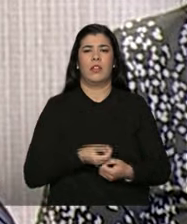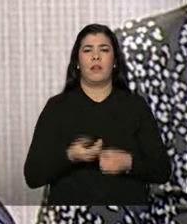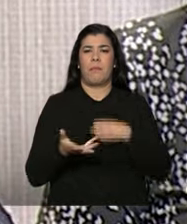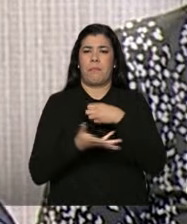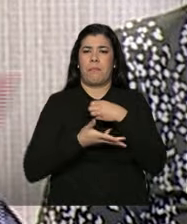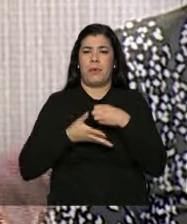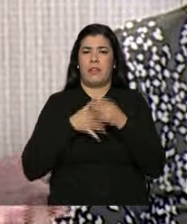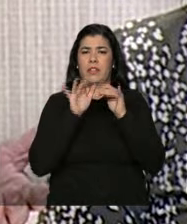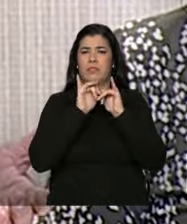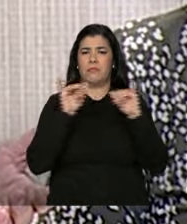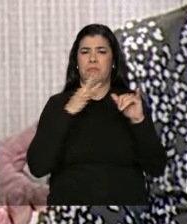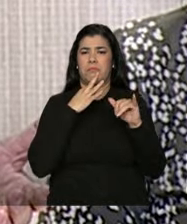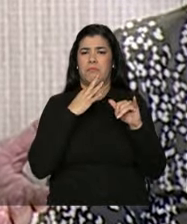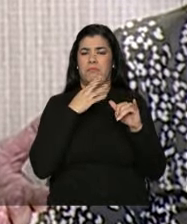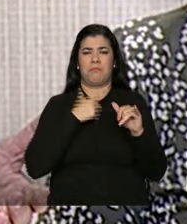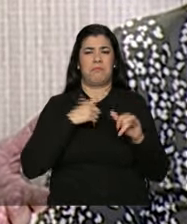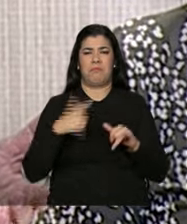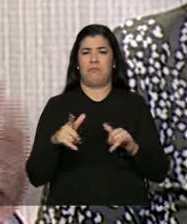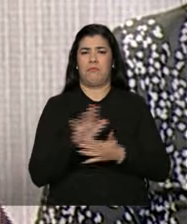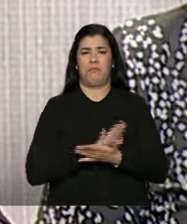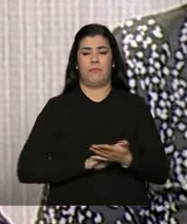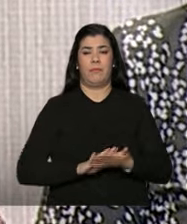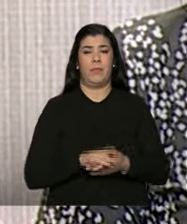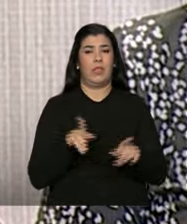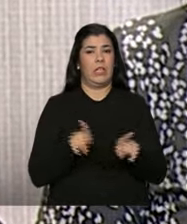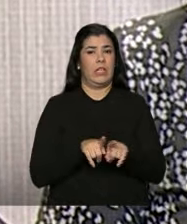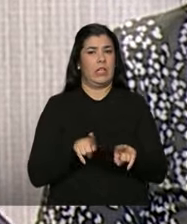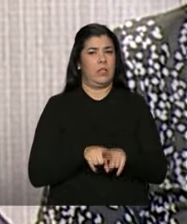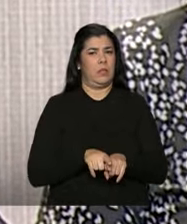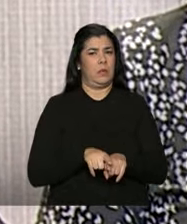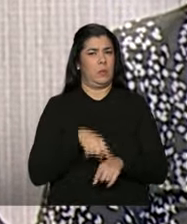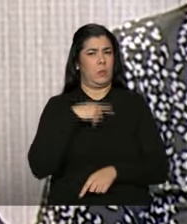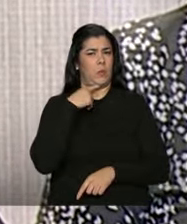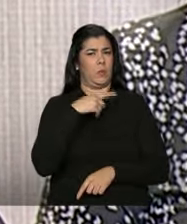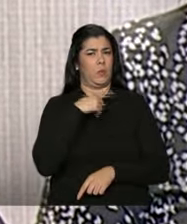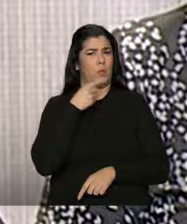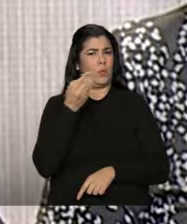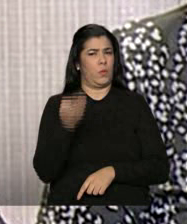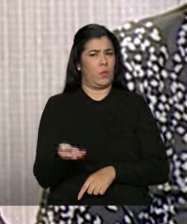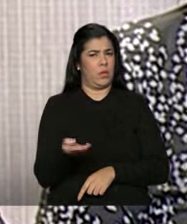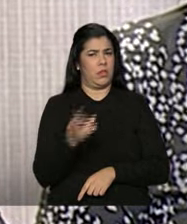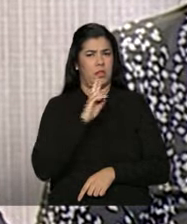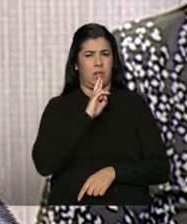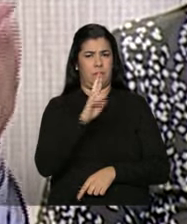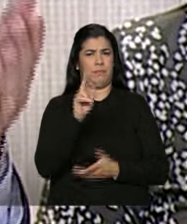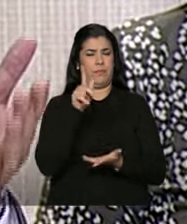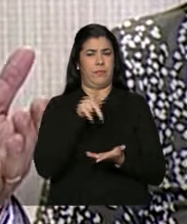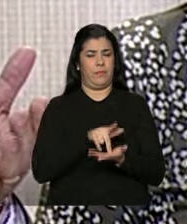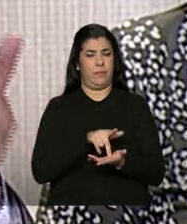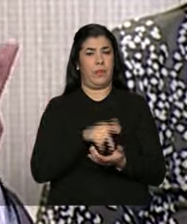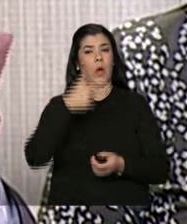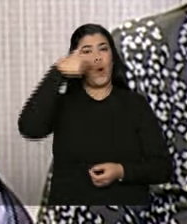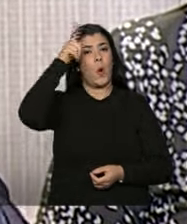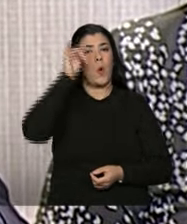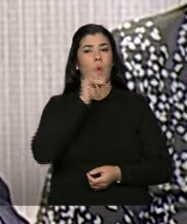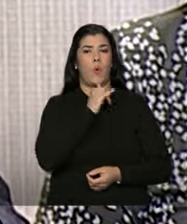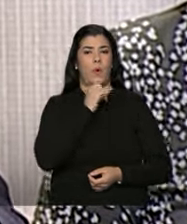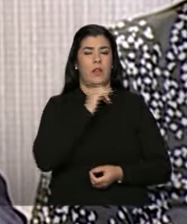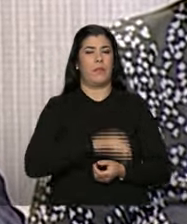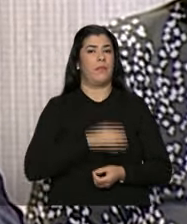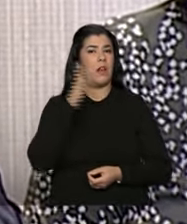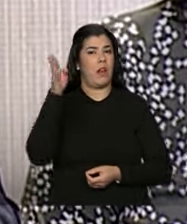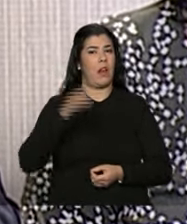de dados que inexistem e desconfiam das bases de dados oficiais. Ontem mesmo um